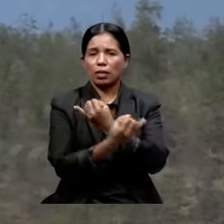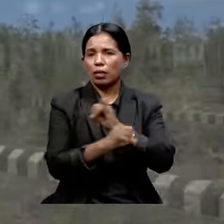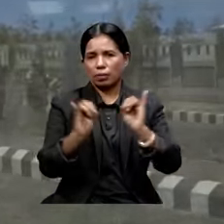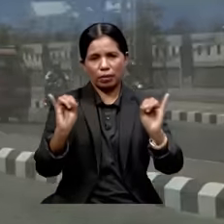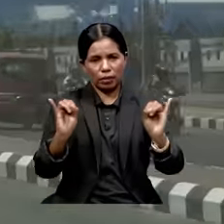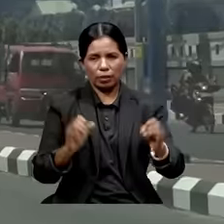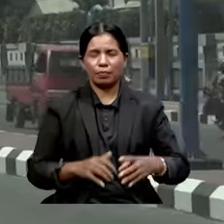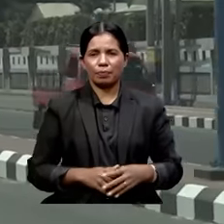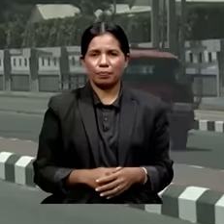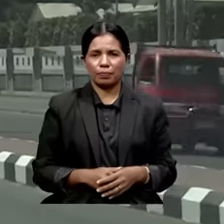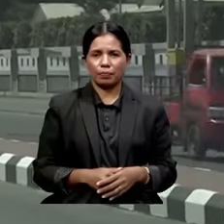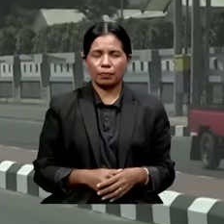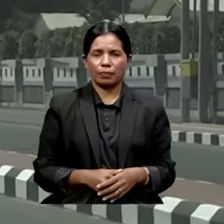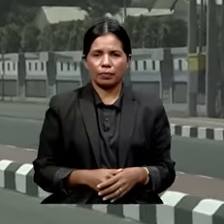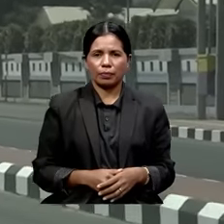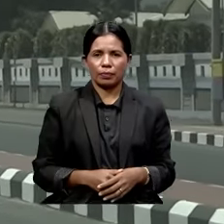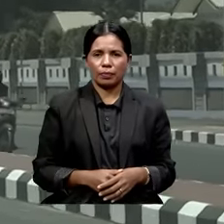rasikan.